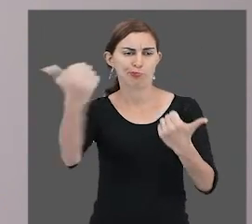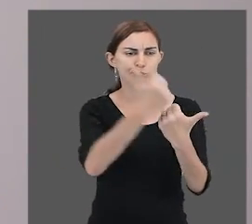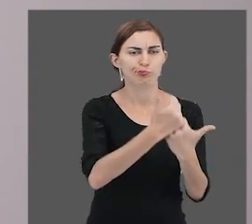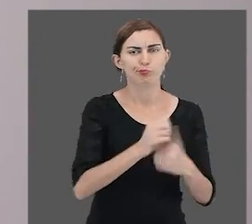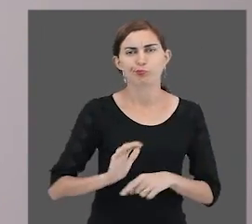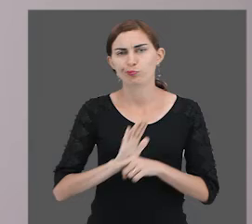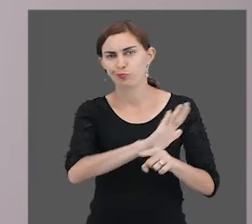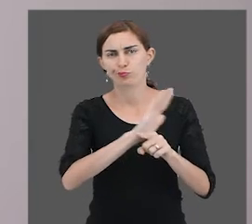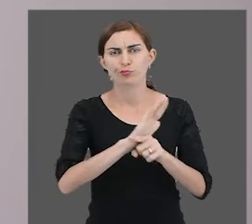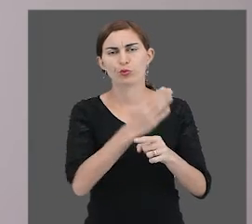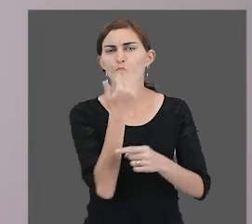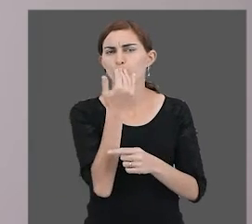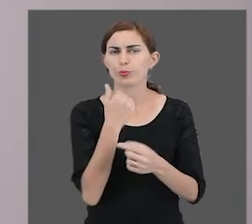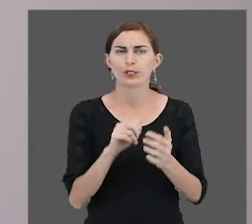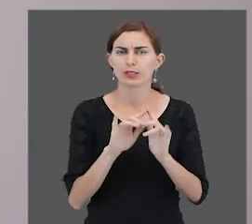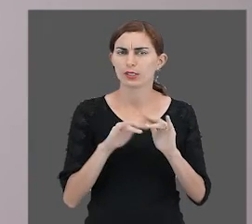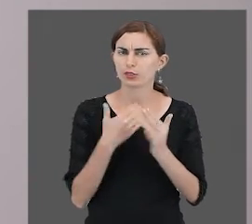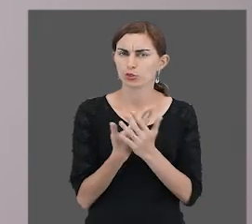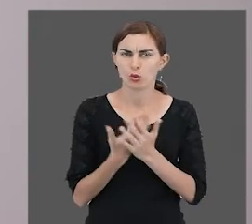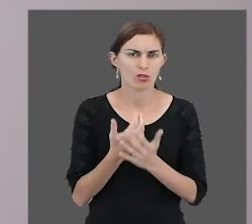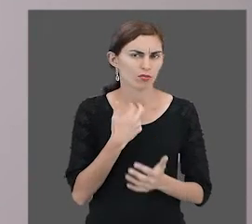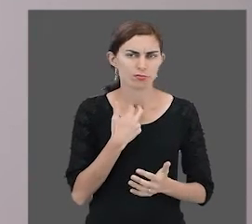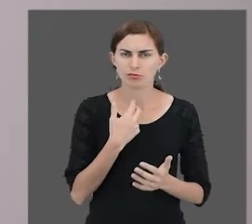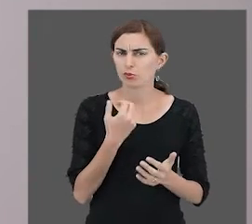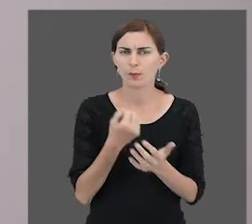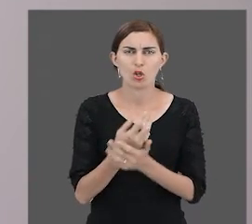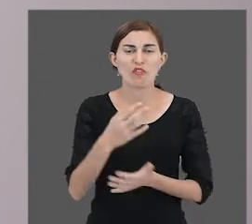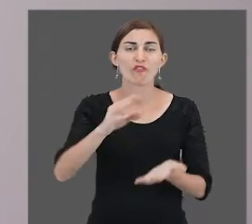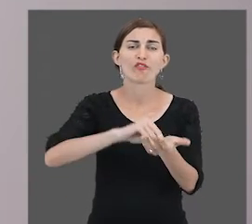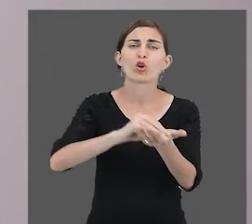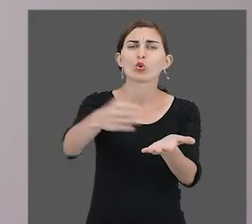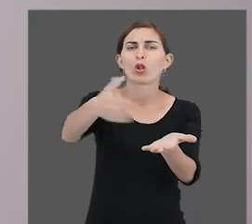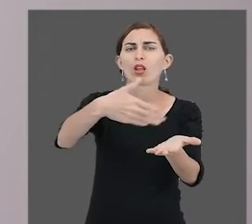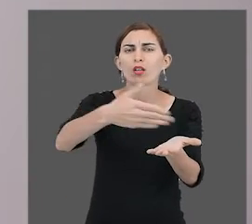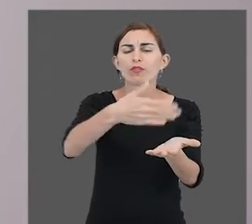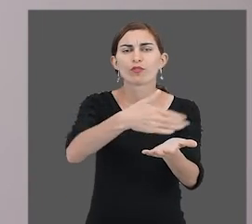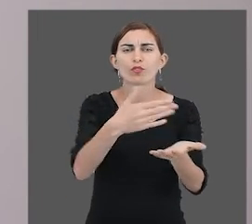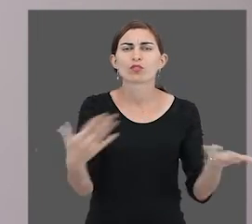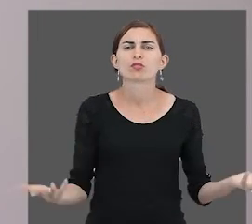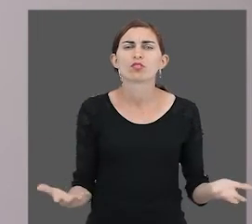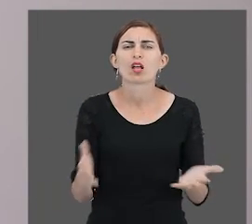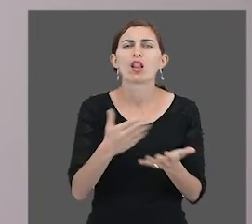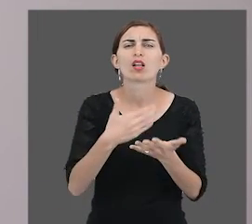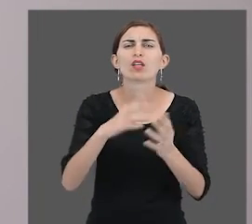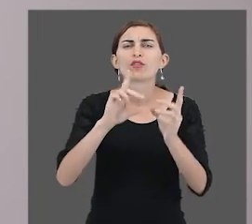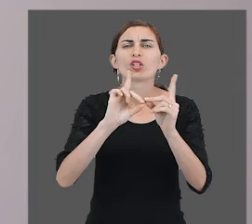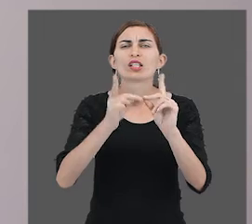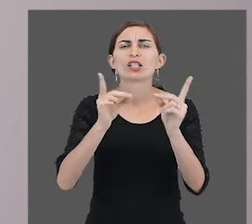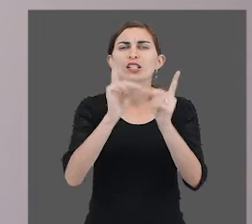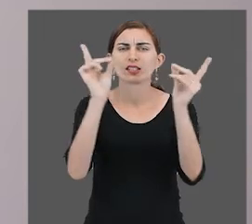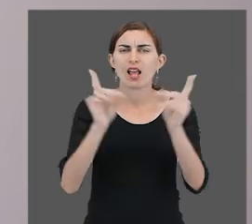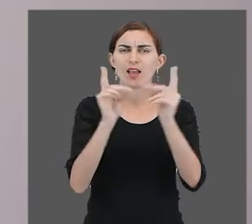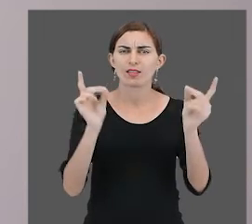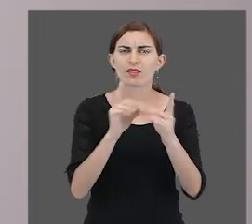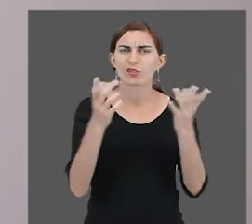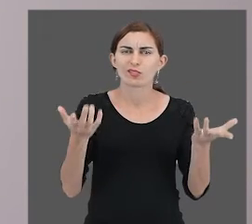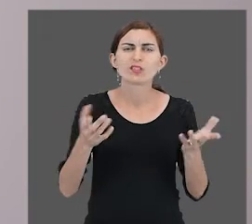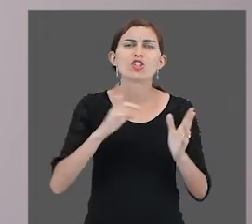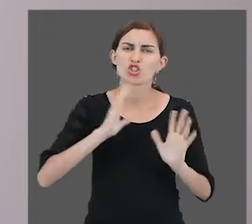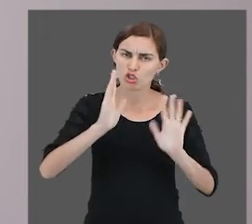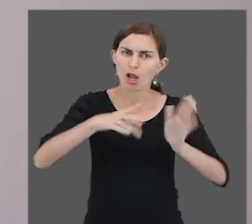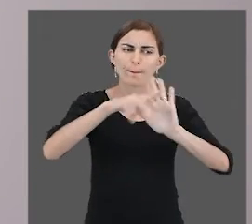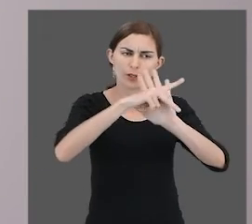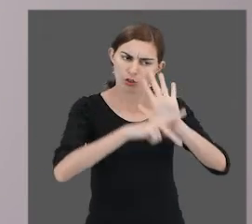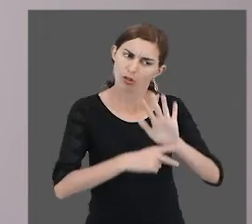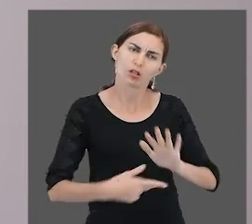suplementar a alimentação escolar. Da mesma forma, faltou livro na escola, faltou livro didático, existe o Programa Nacional do Livro